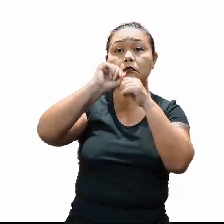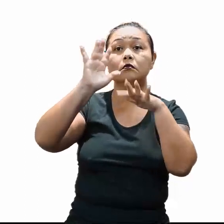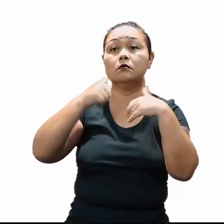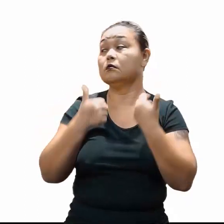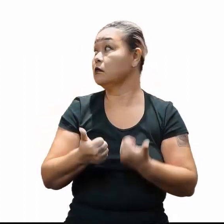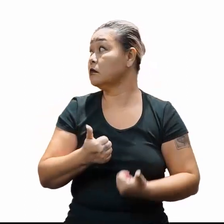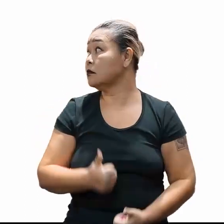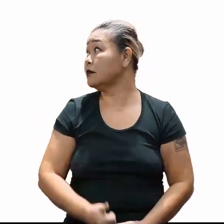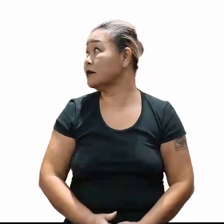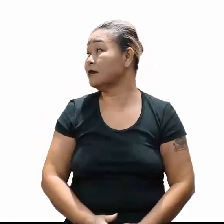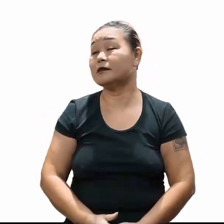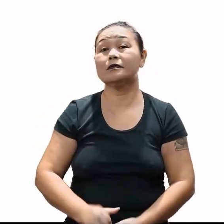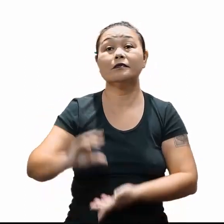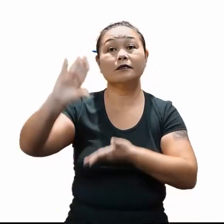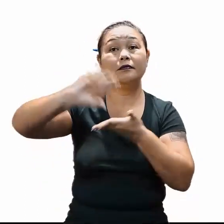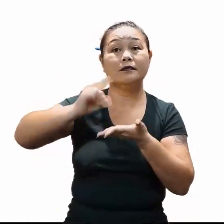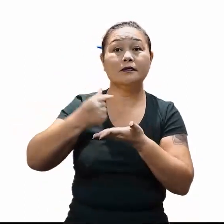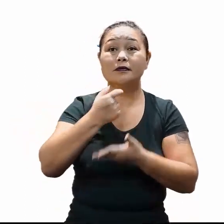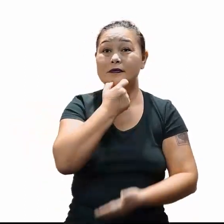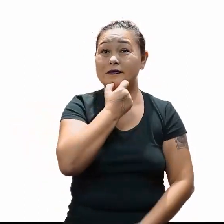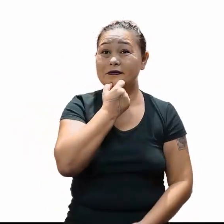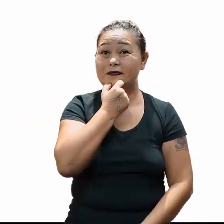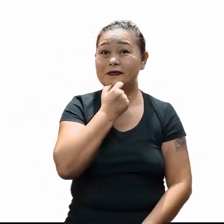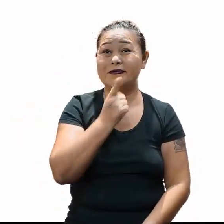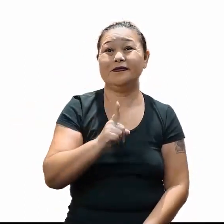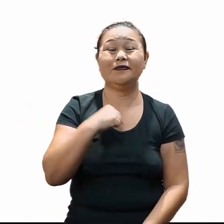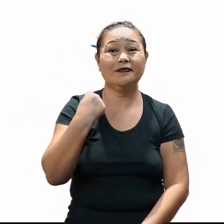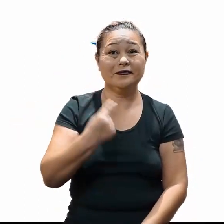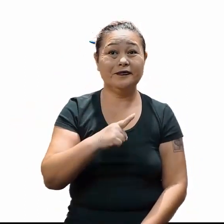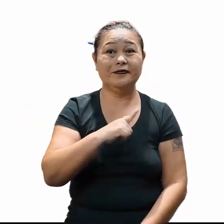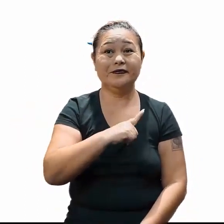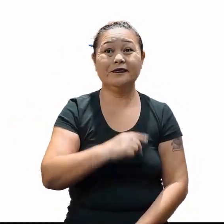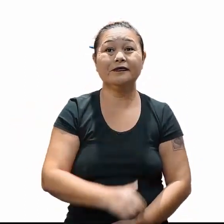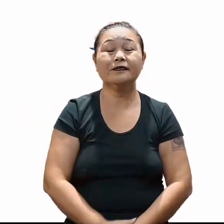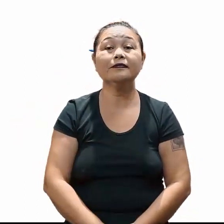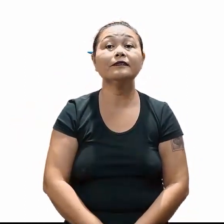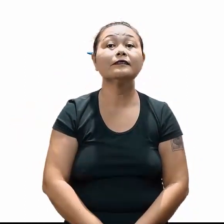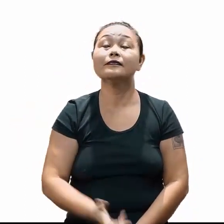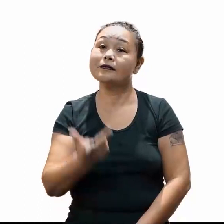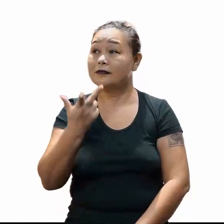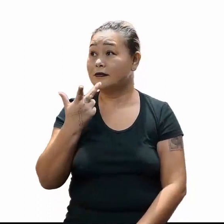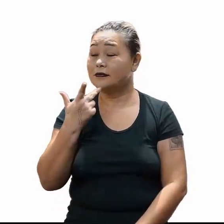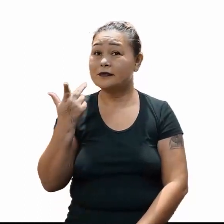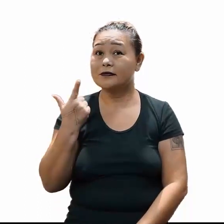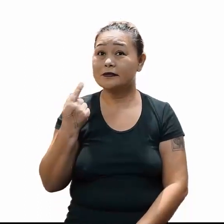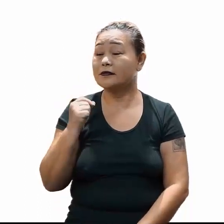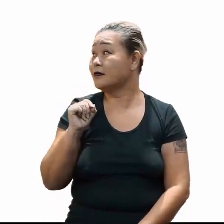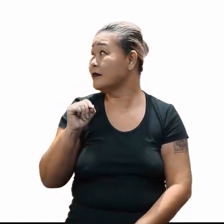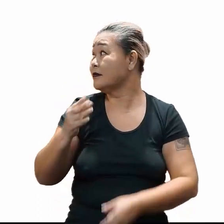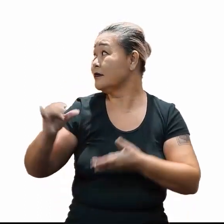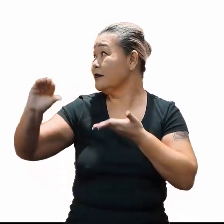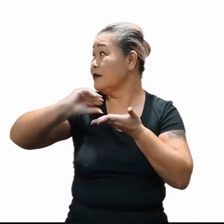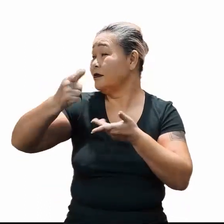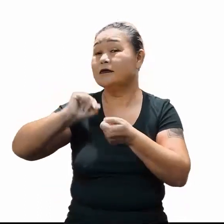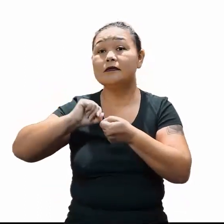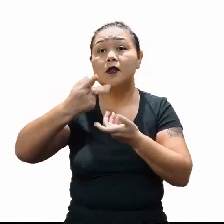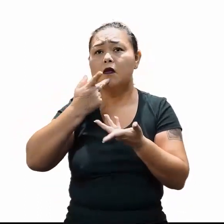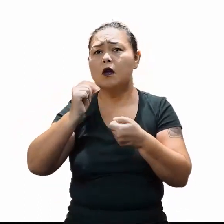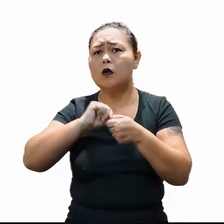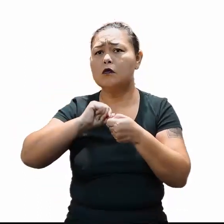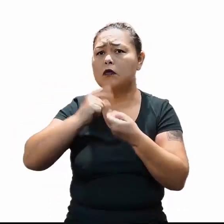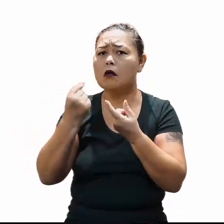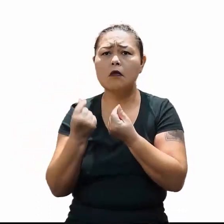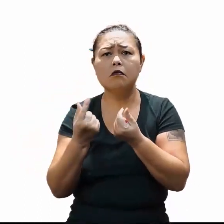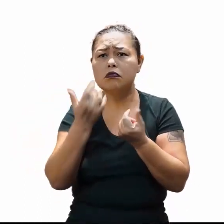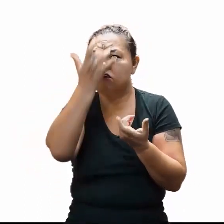tá? Capital inglês aí que nós estamos, tá? Isso aí, esse negócio de capital aí, você pode até fazer uma